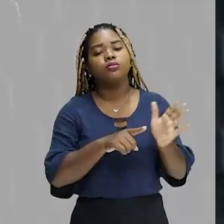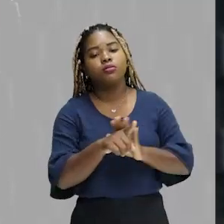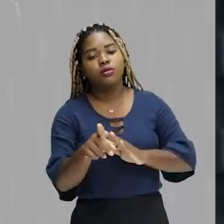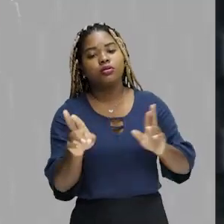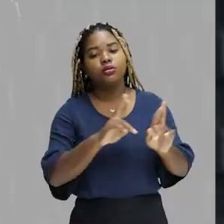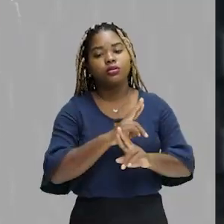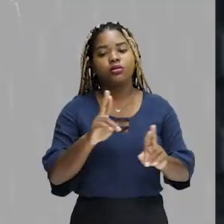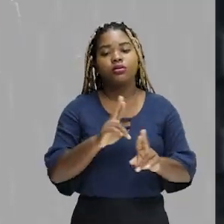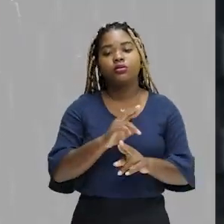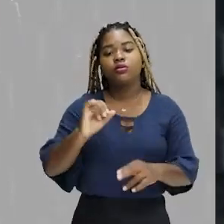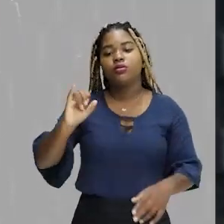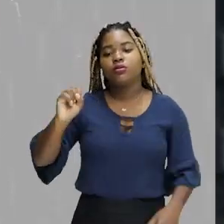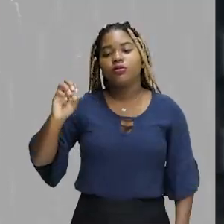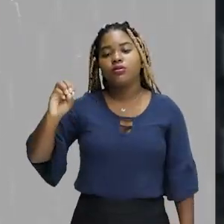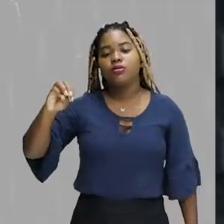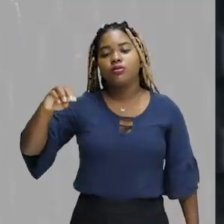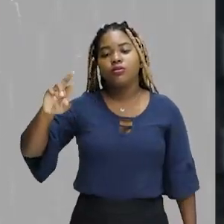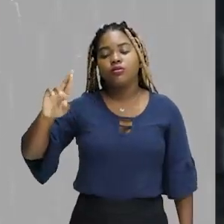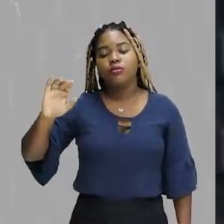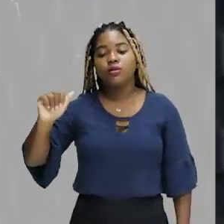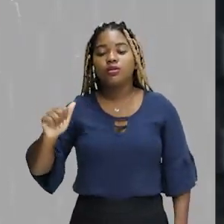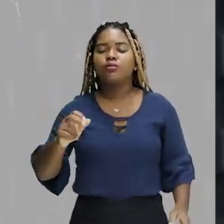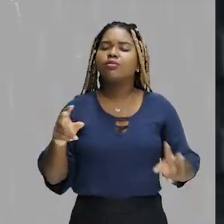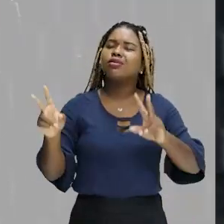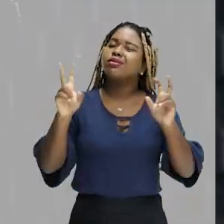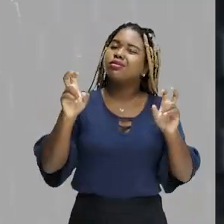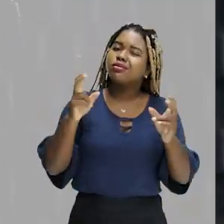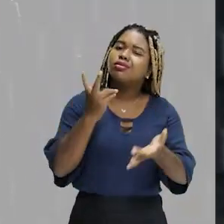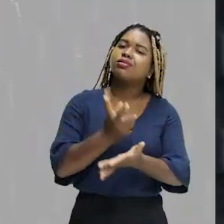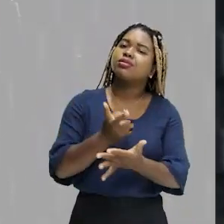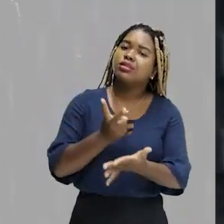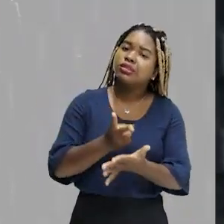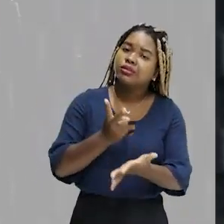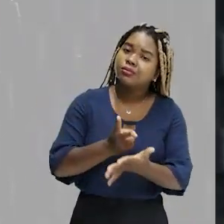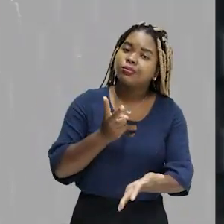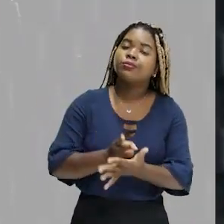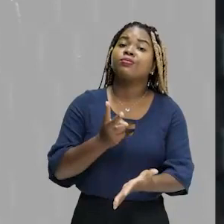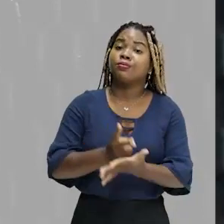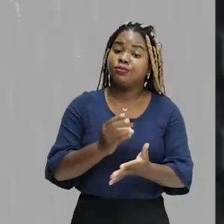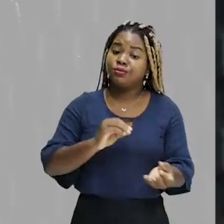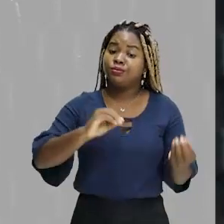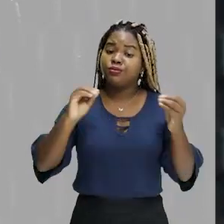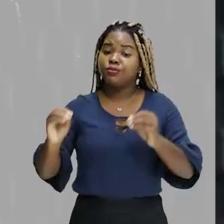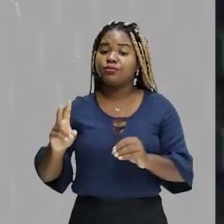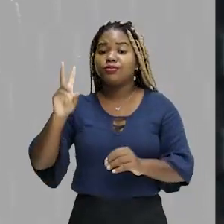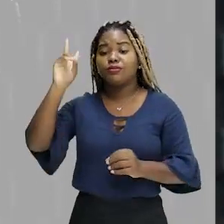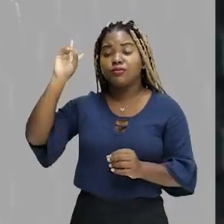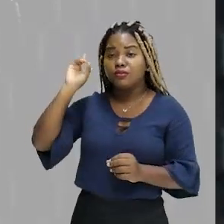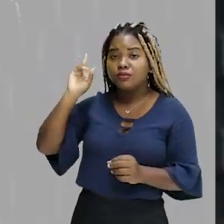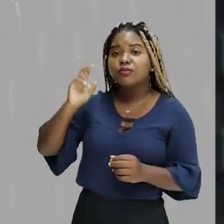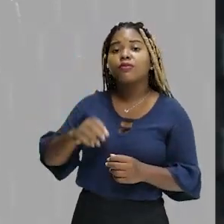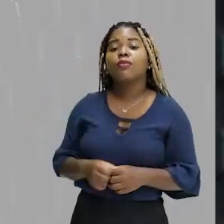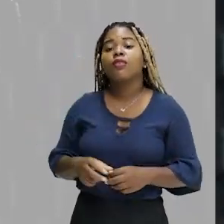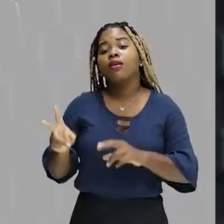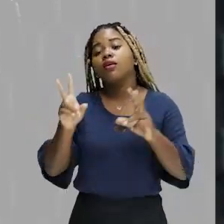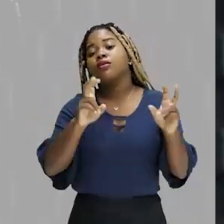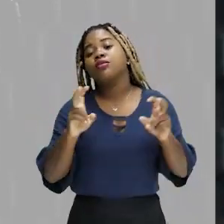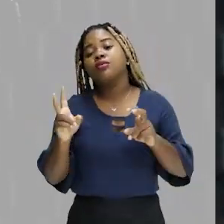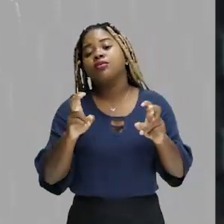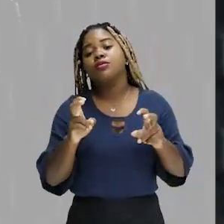à isomeria, para que esse tema, que é muito recorrente nos vestibulares, para que esse tema ele fique assim